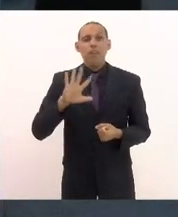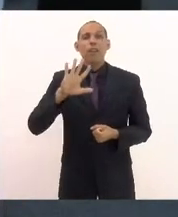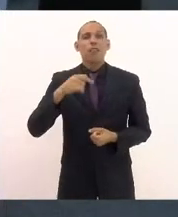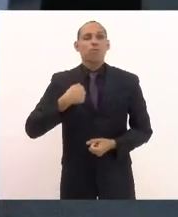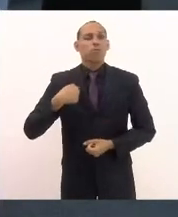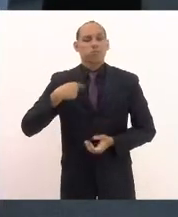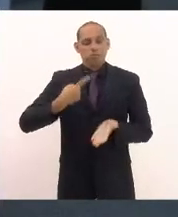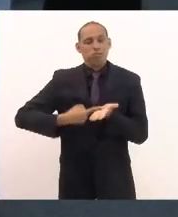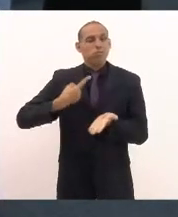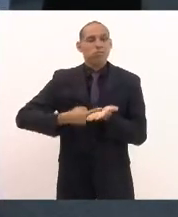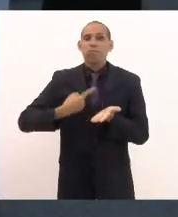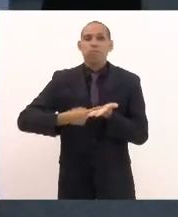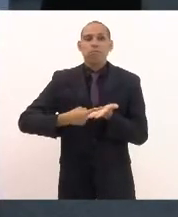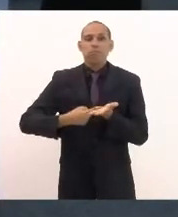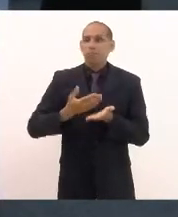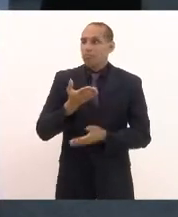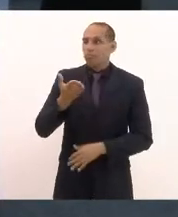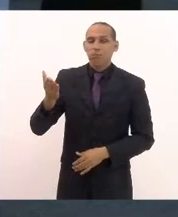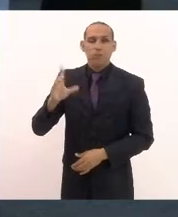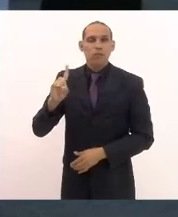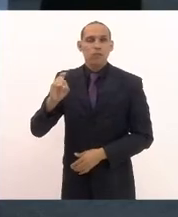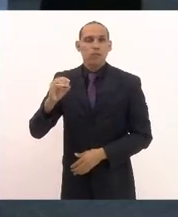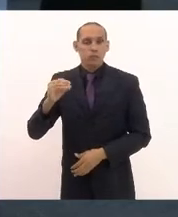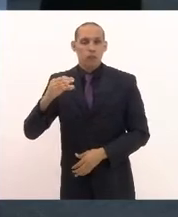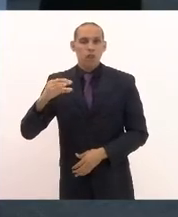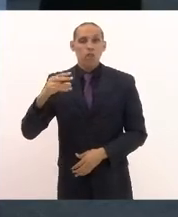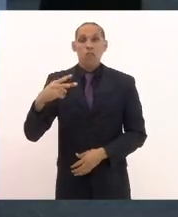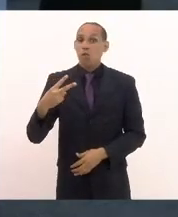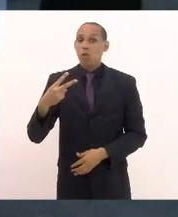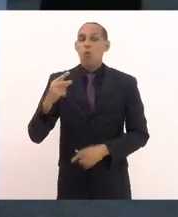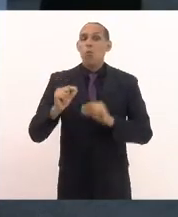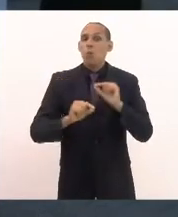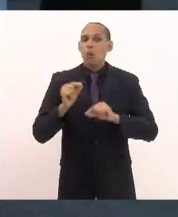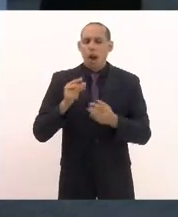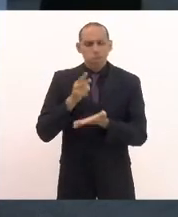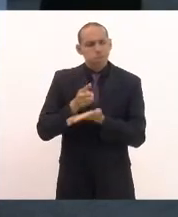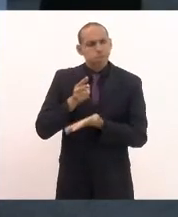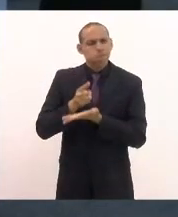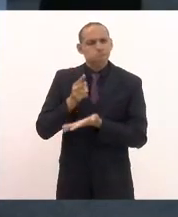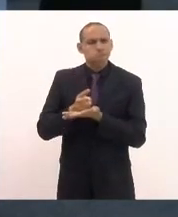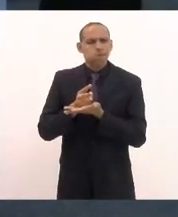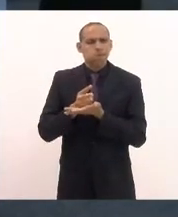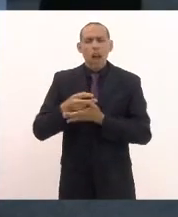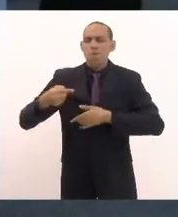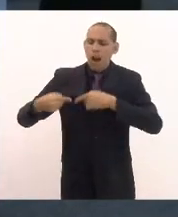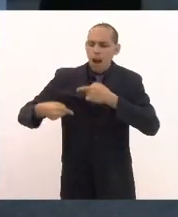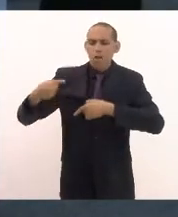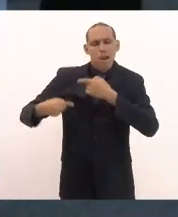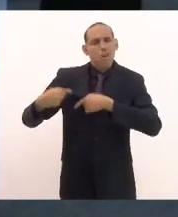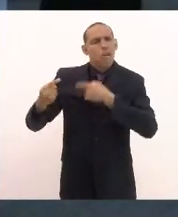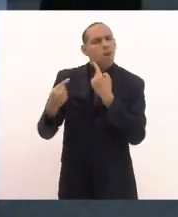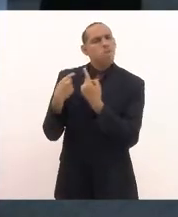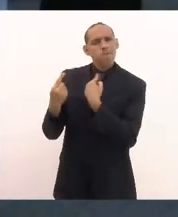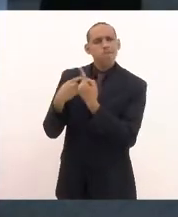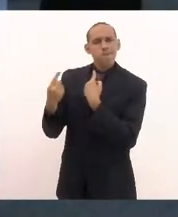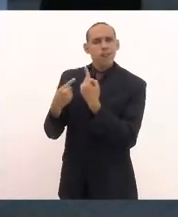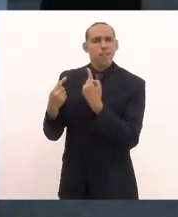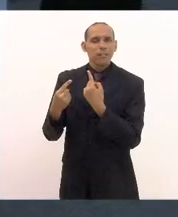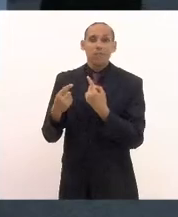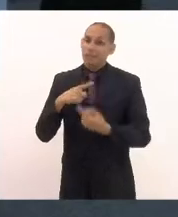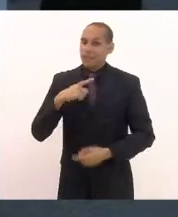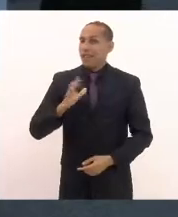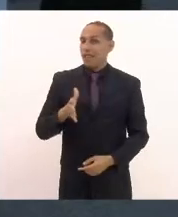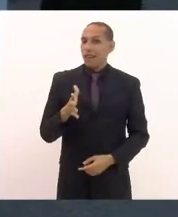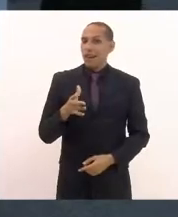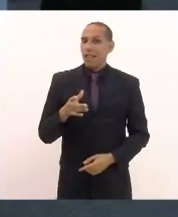compromisso com os docentes DOC 2 de dar continuidade a esse diálogo que já está em curso, cobrando